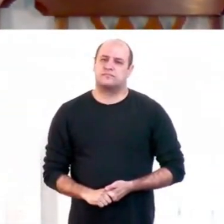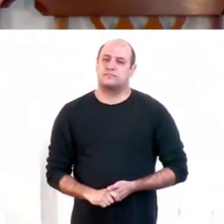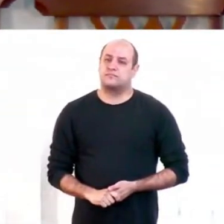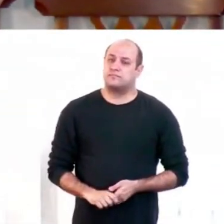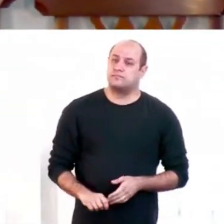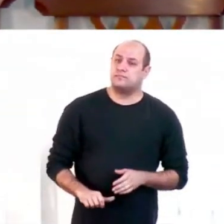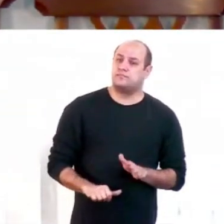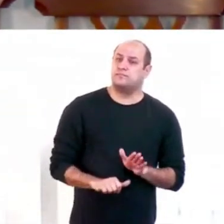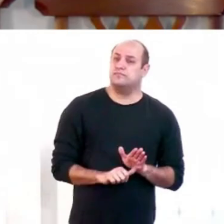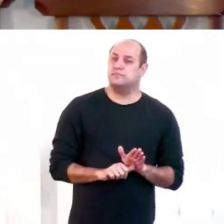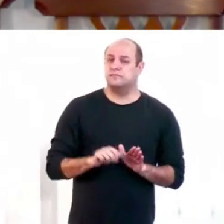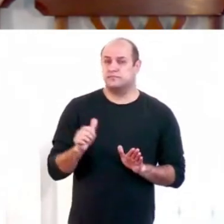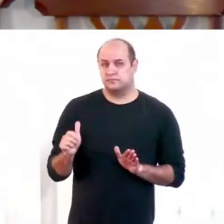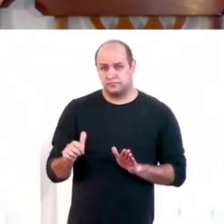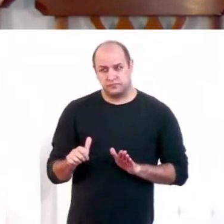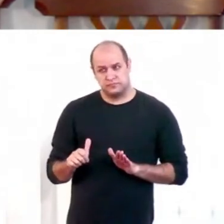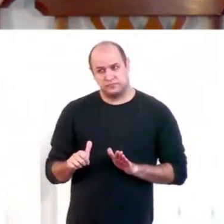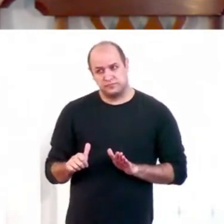Primeiramente,